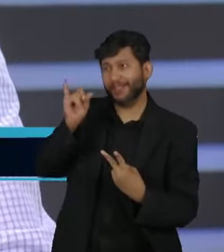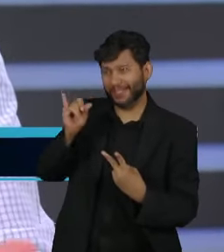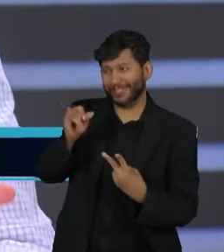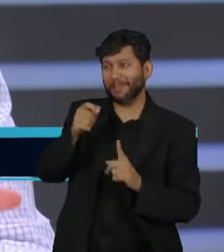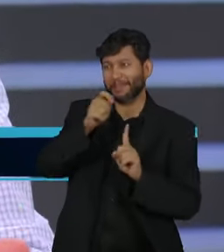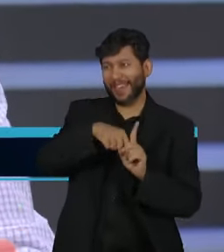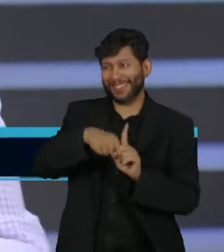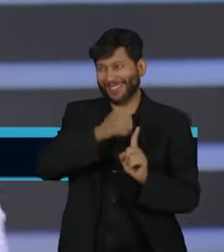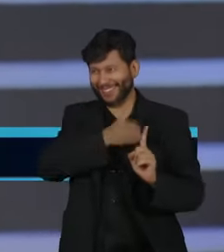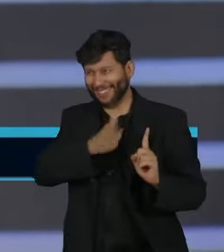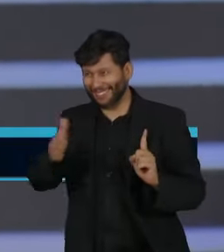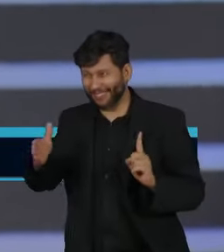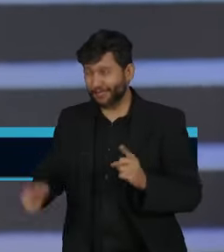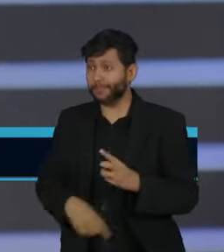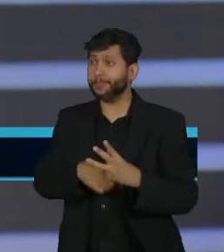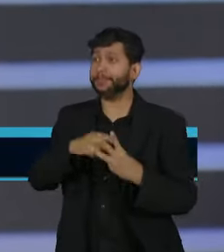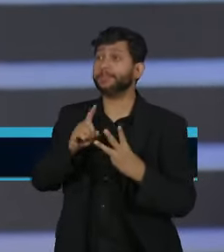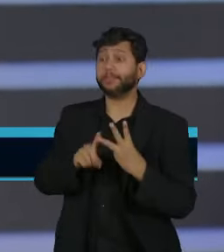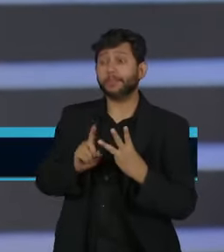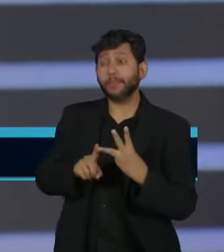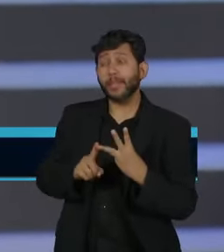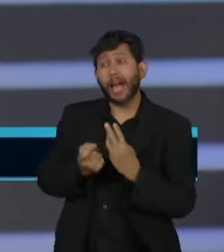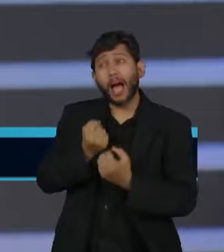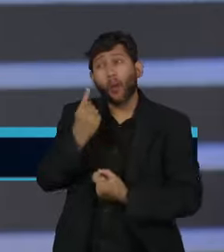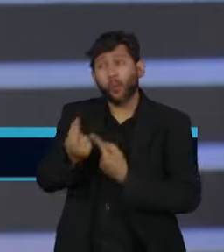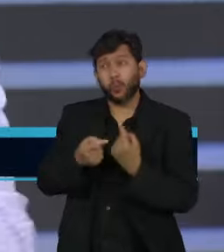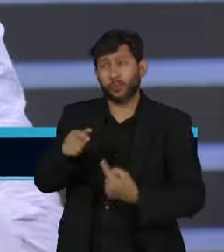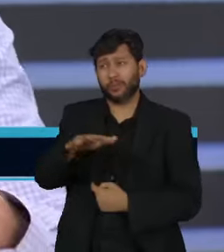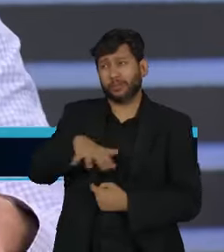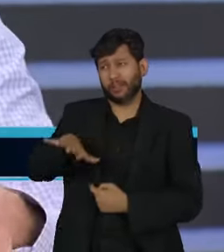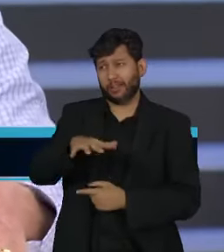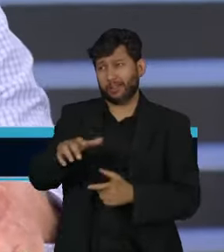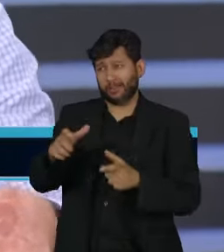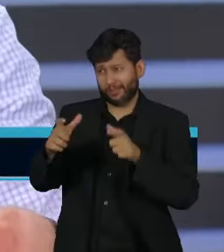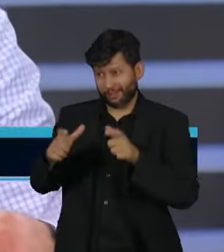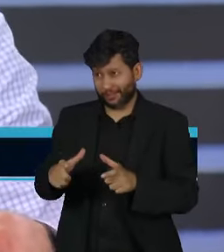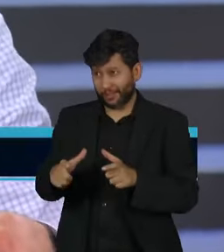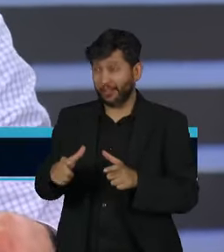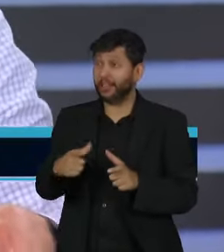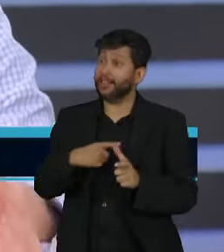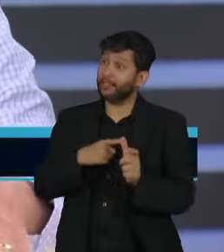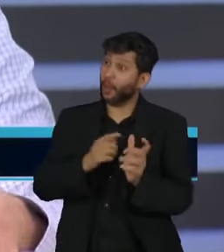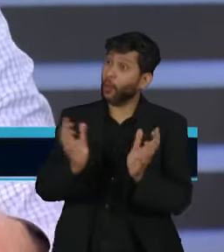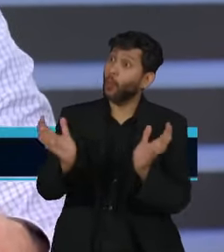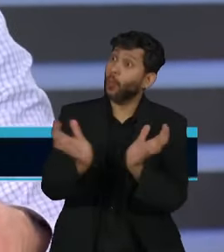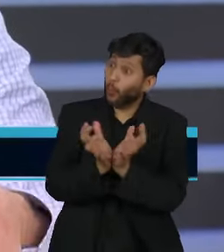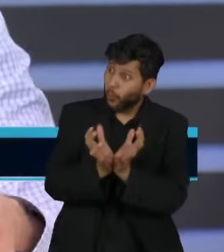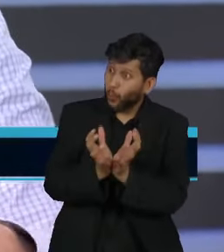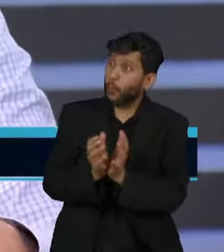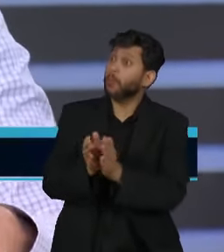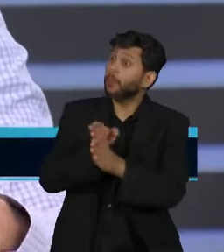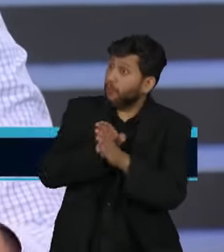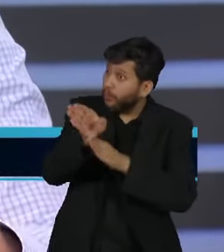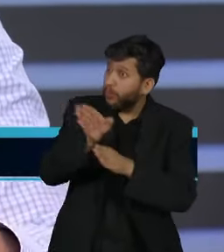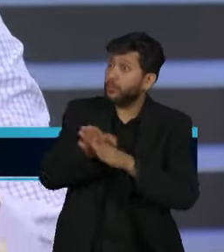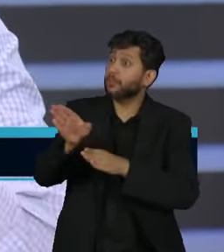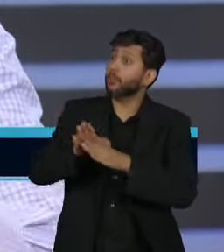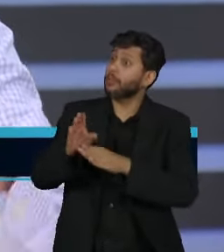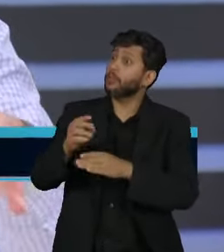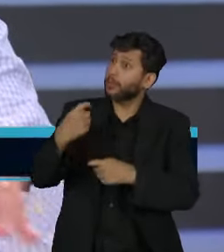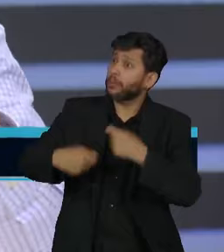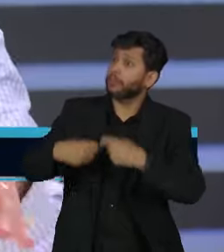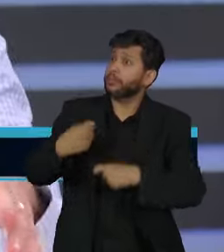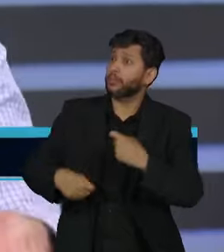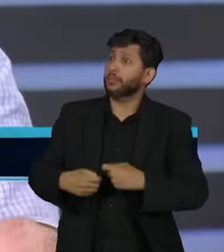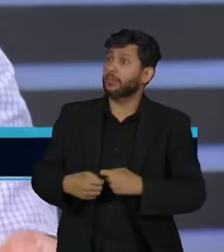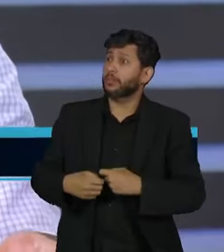e precisa, em alguns postos de saúde, existem grupos de orientação sexual para isso.